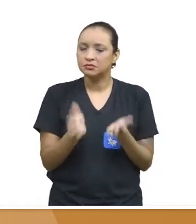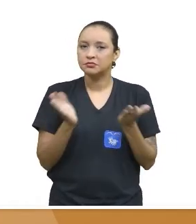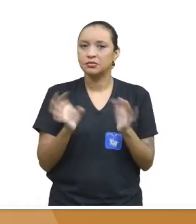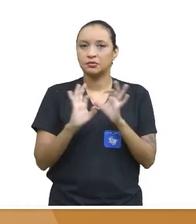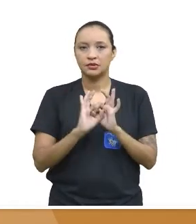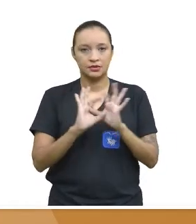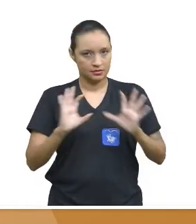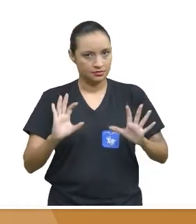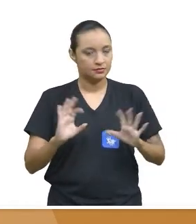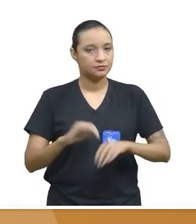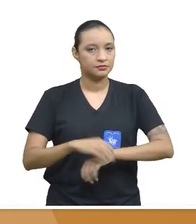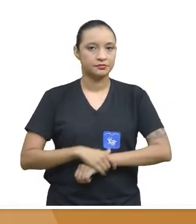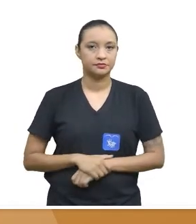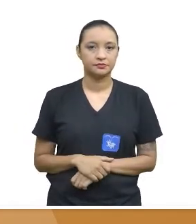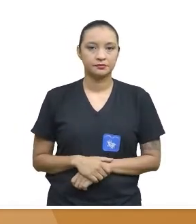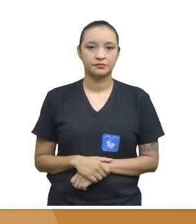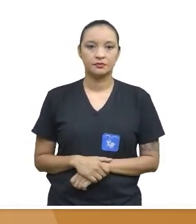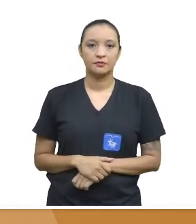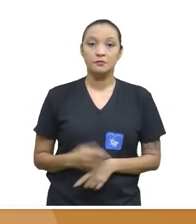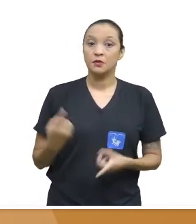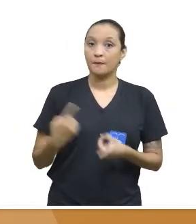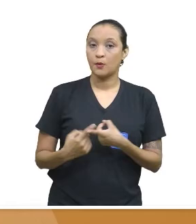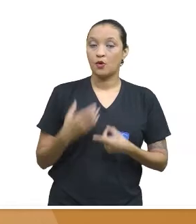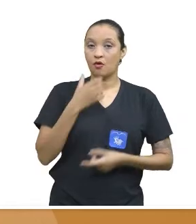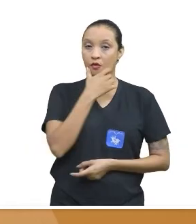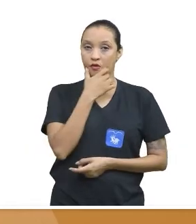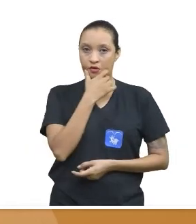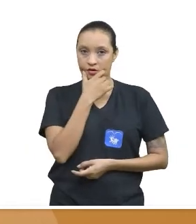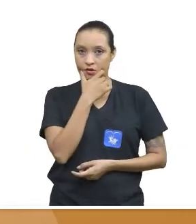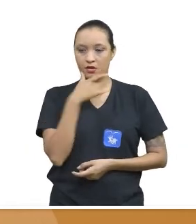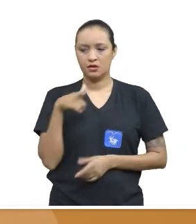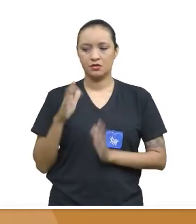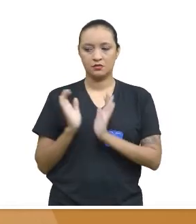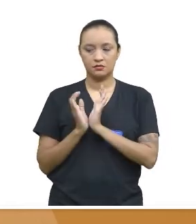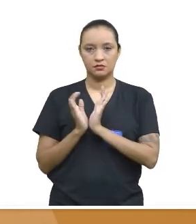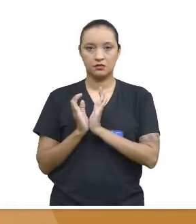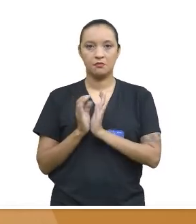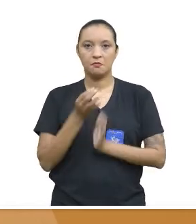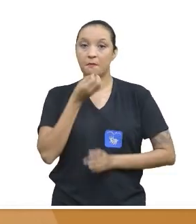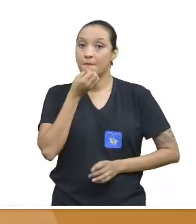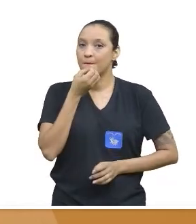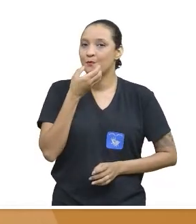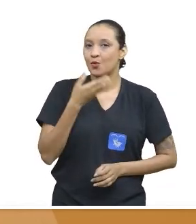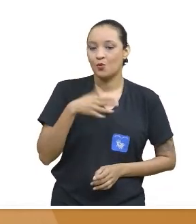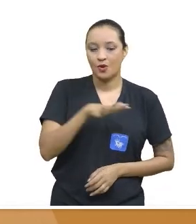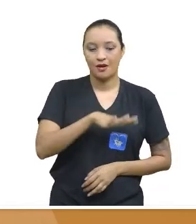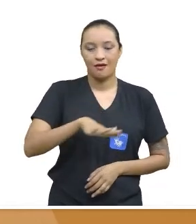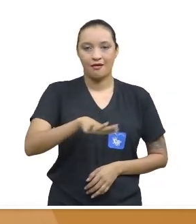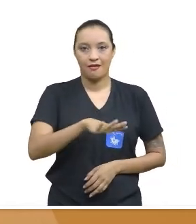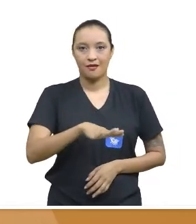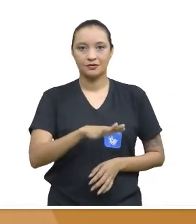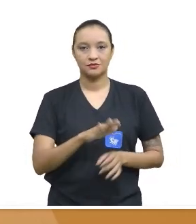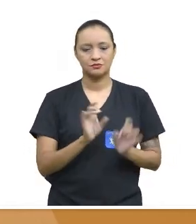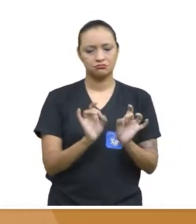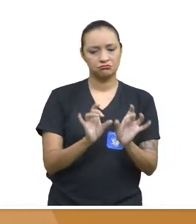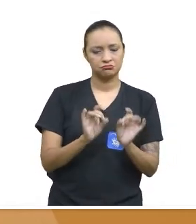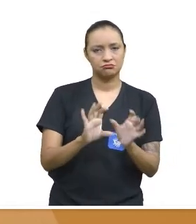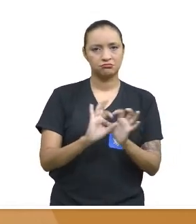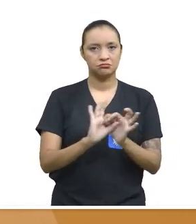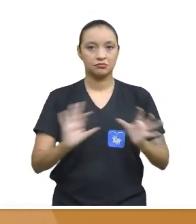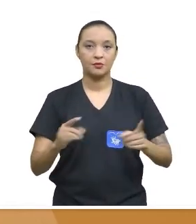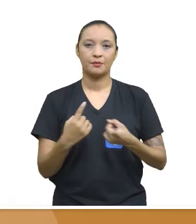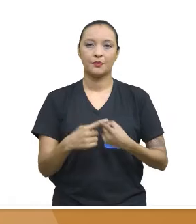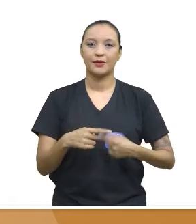de independência? Porque para os ingleses é muito bom ter uma área de livre comércio, para que eles